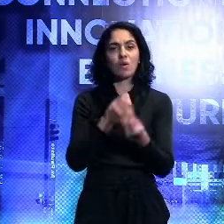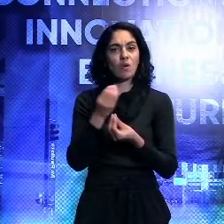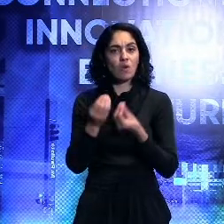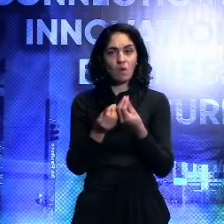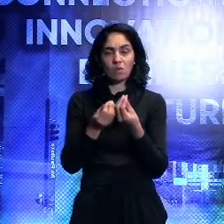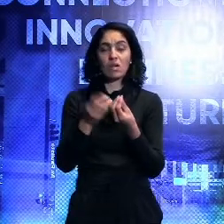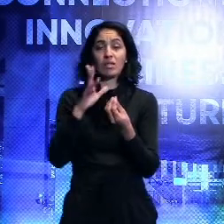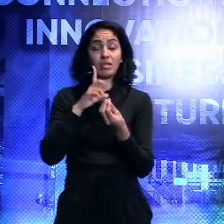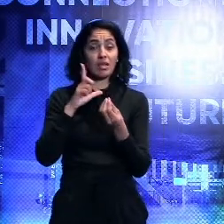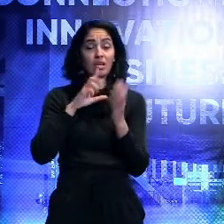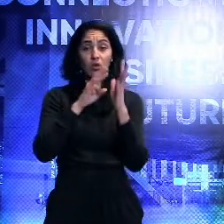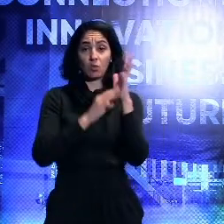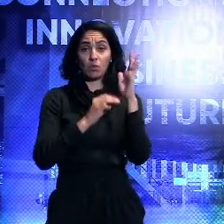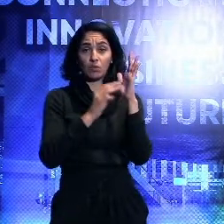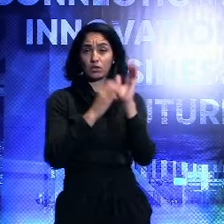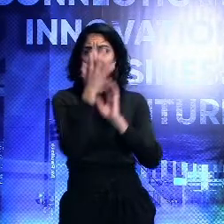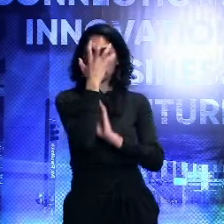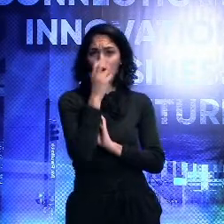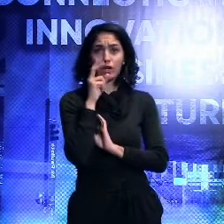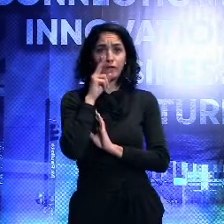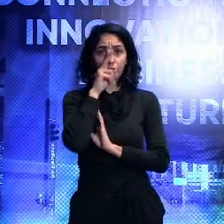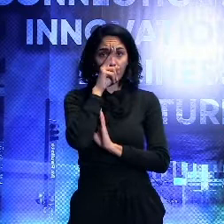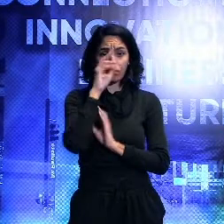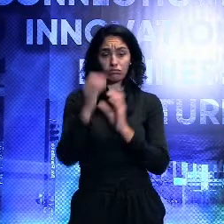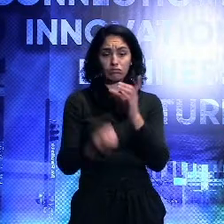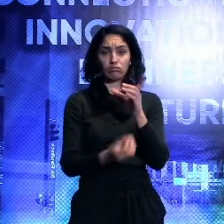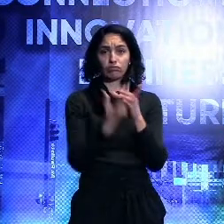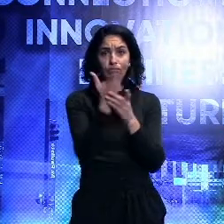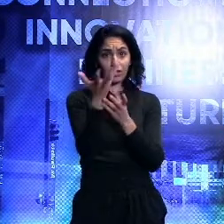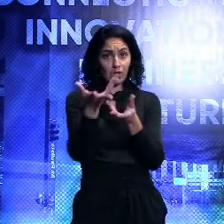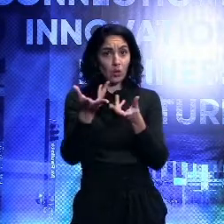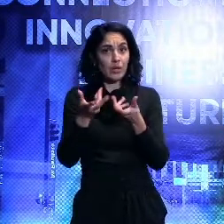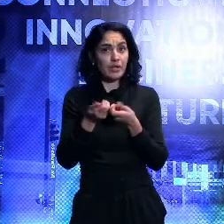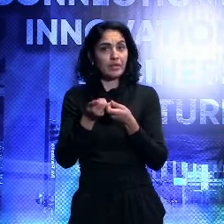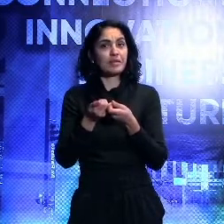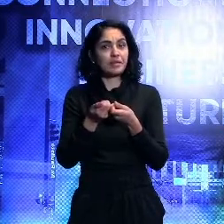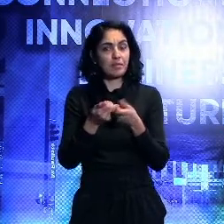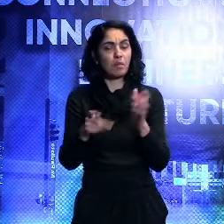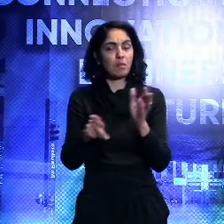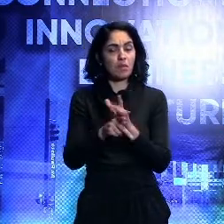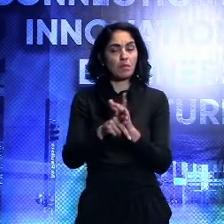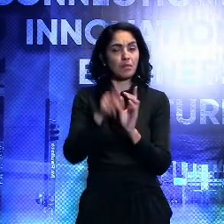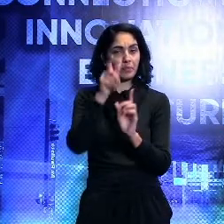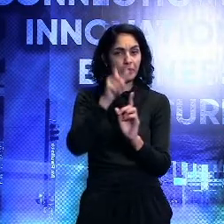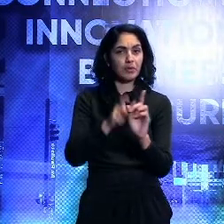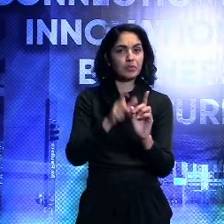muito séria e muito forte dentro da criação qualitativa de pessoas. E essa metodologia é